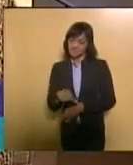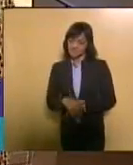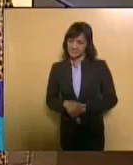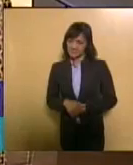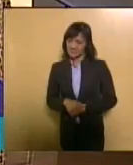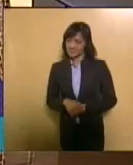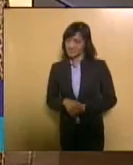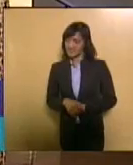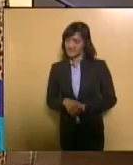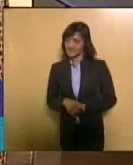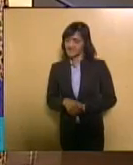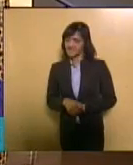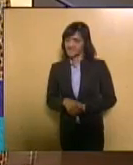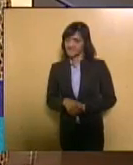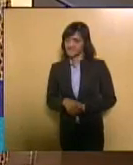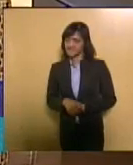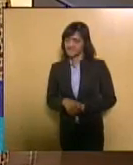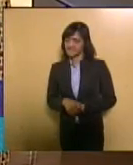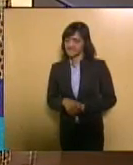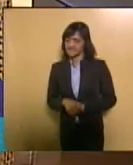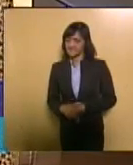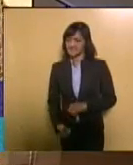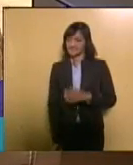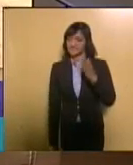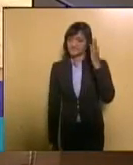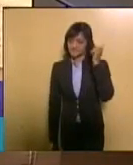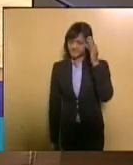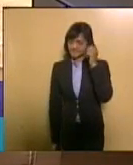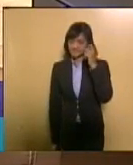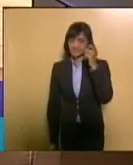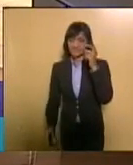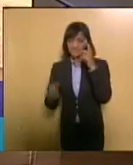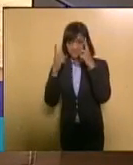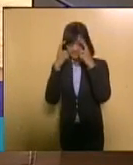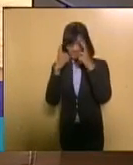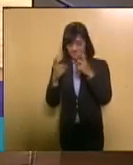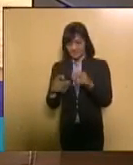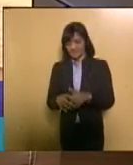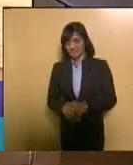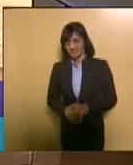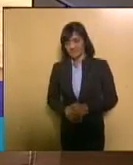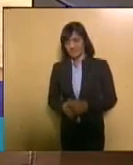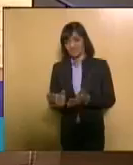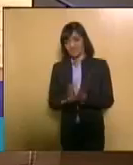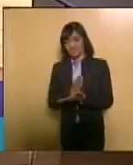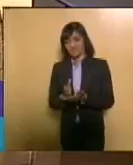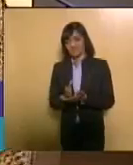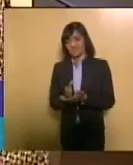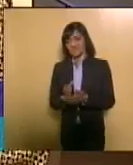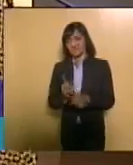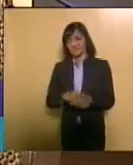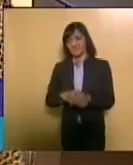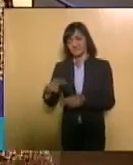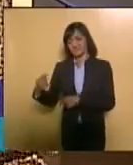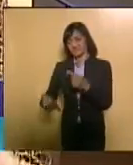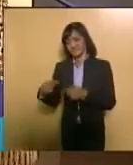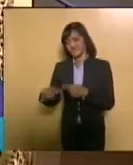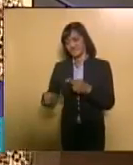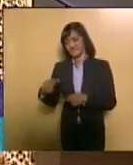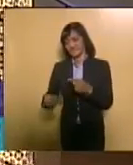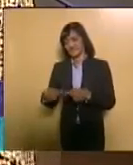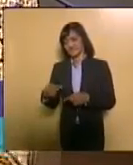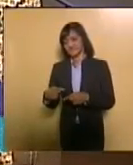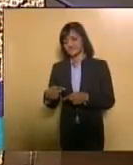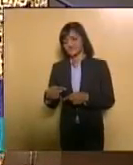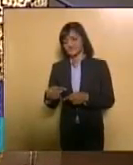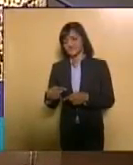eh eu sei que a violência ela em alguns espaços a gente acaba discutindo pela pelo que